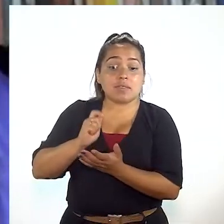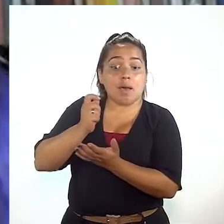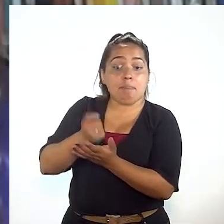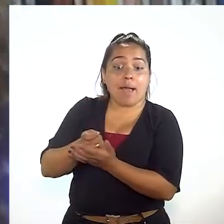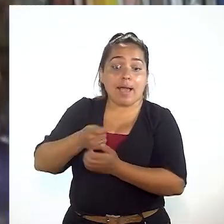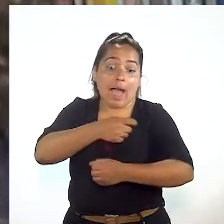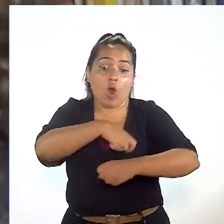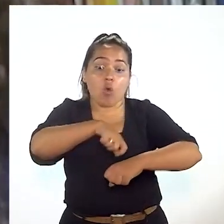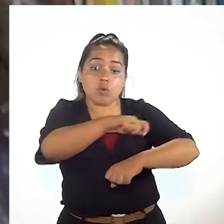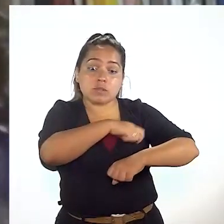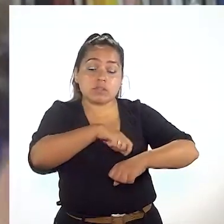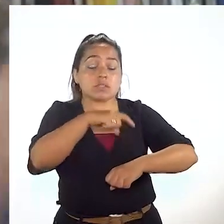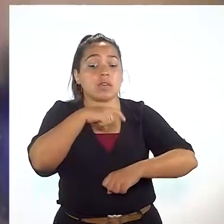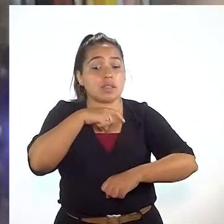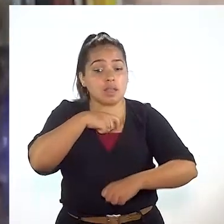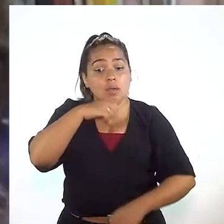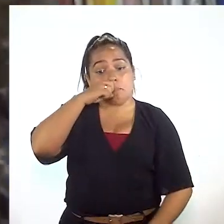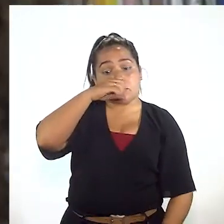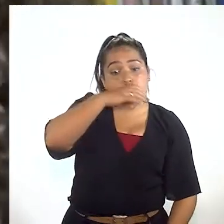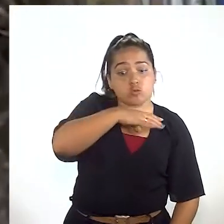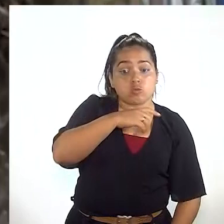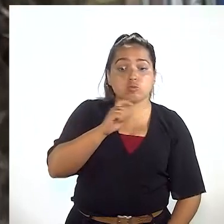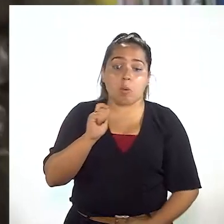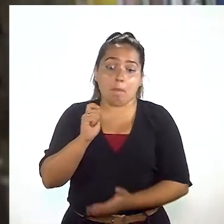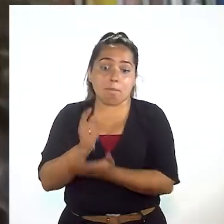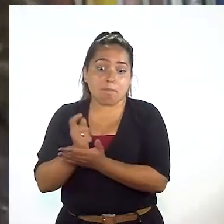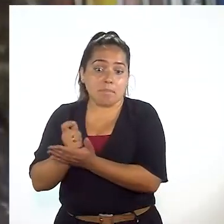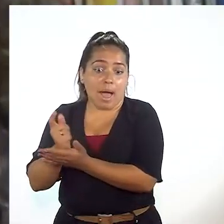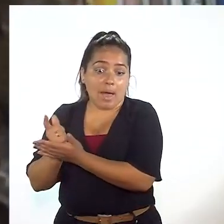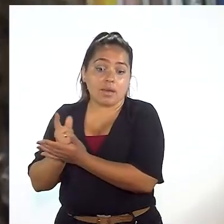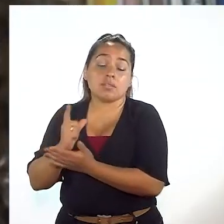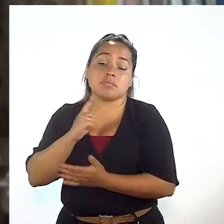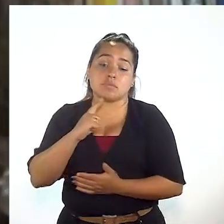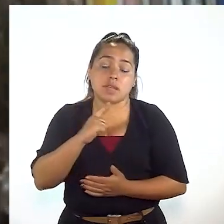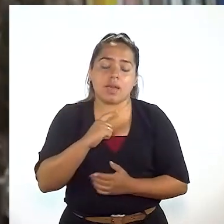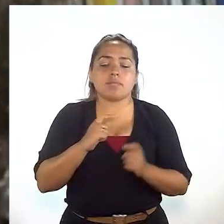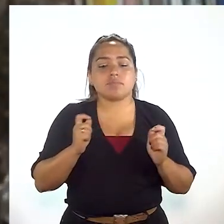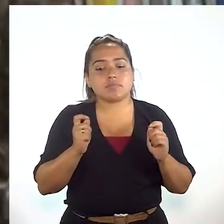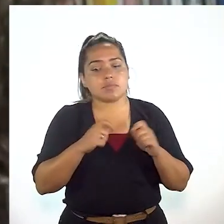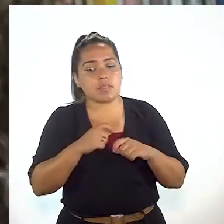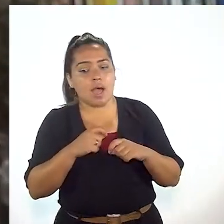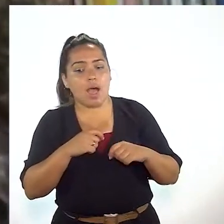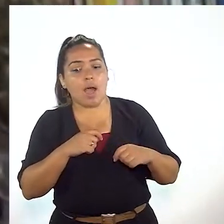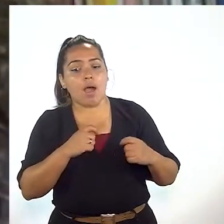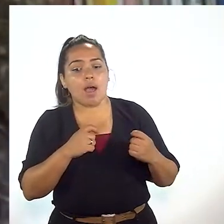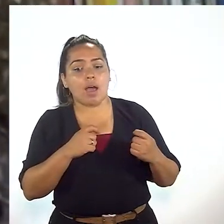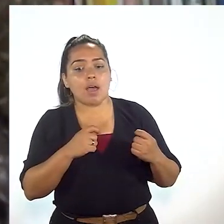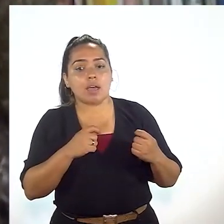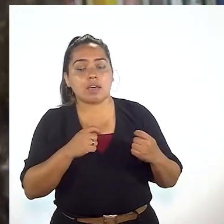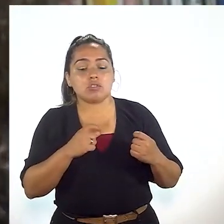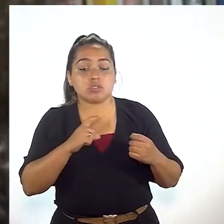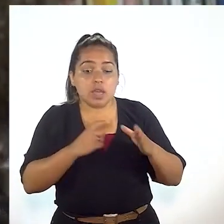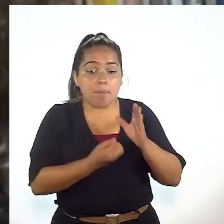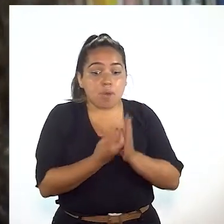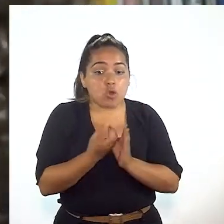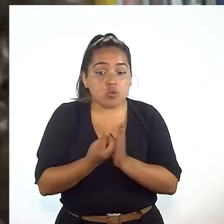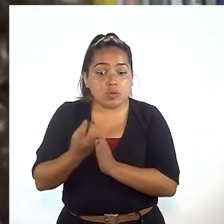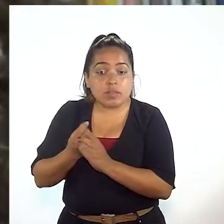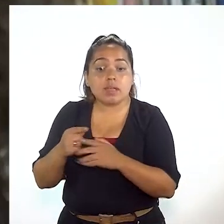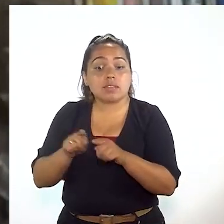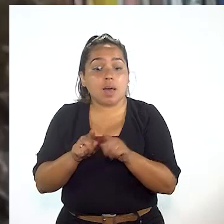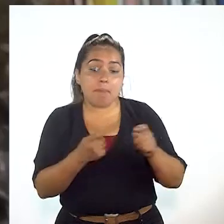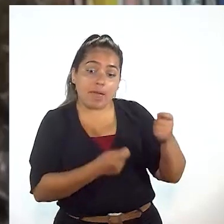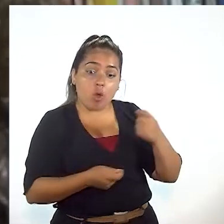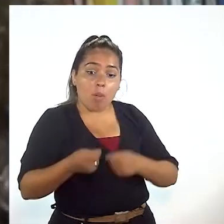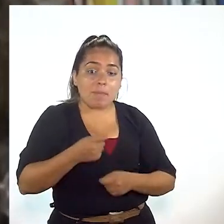aqui, eu tenho um custo absurdo de manter uma cozinha ou de fazer um investimento para melhorar um equipamento interno. Ela teria